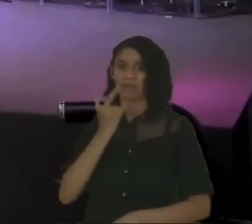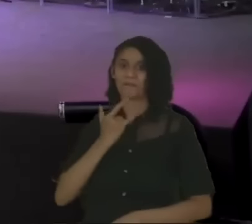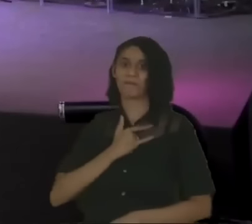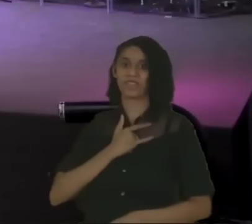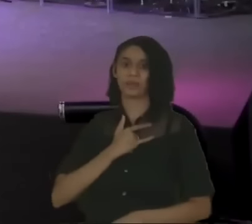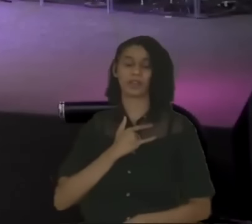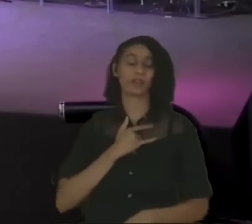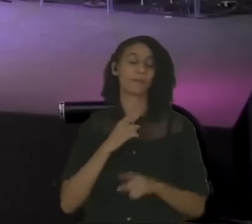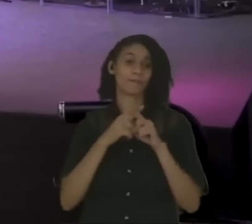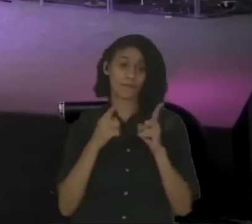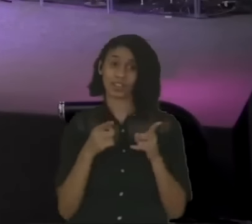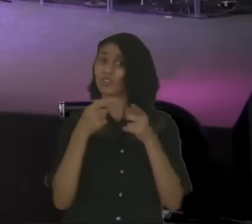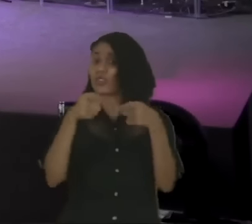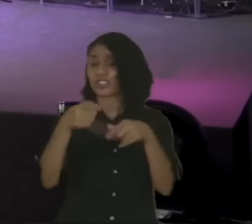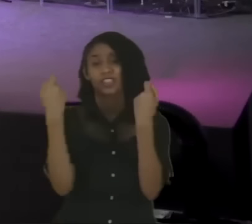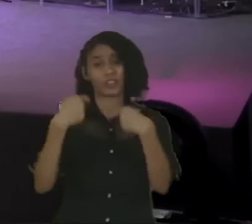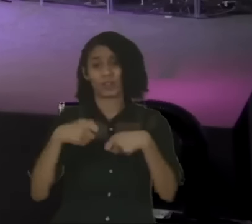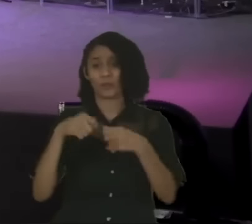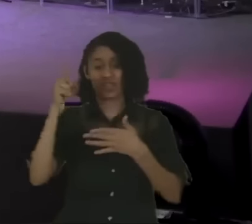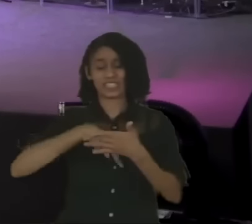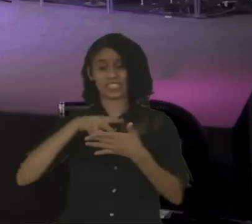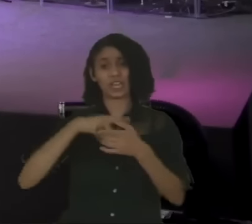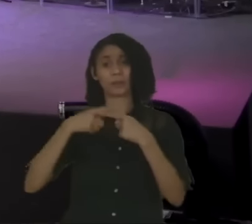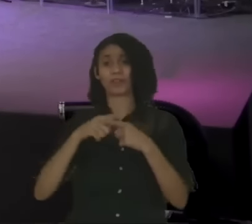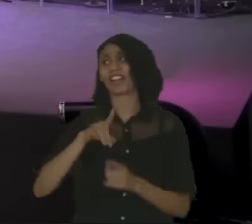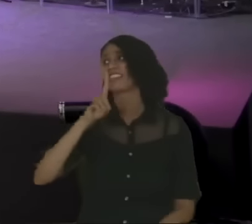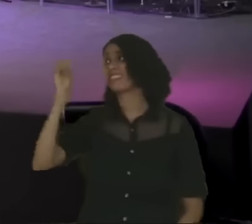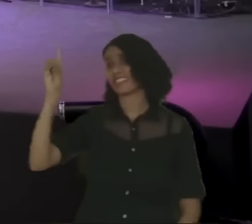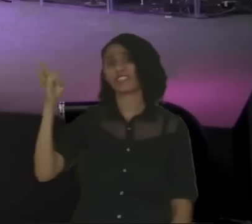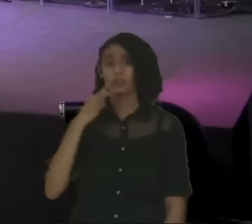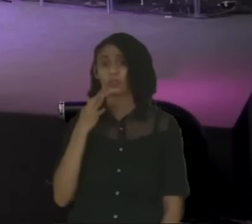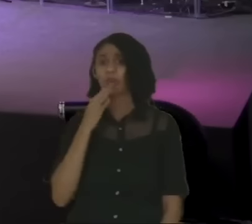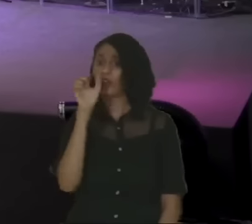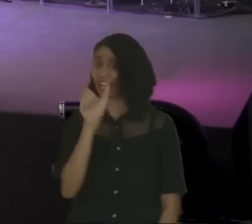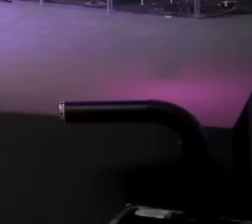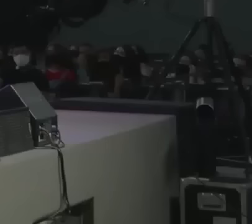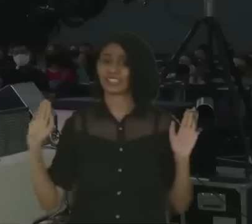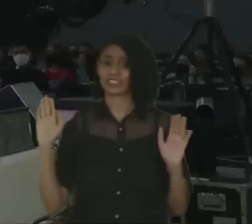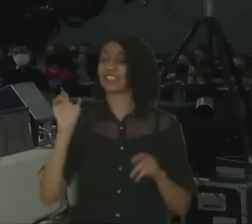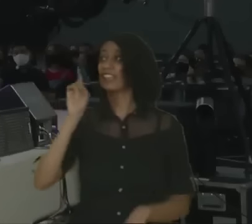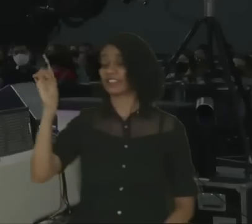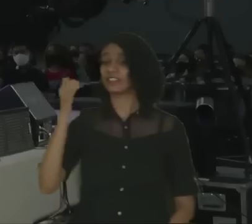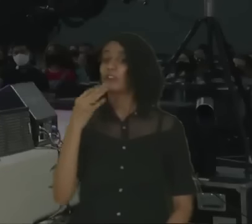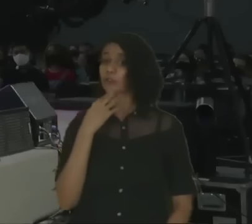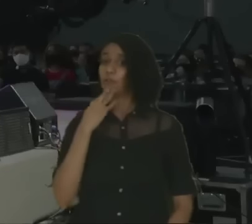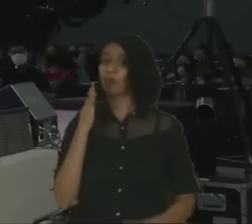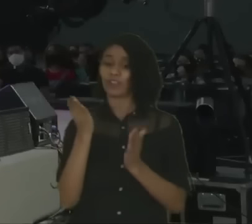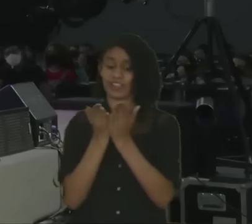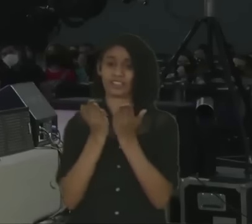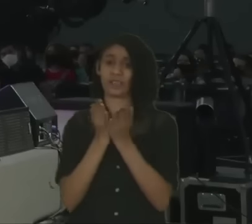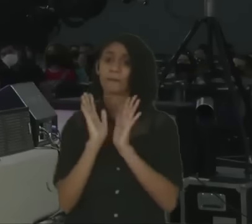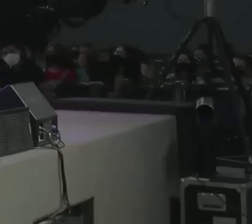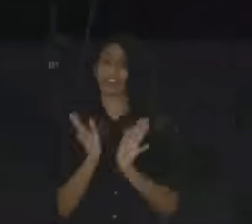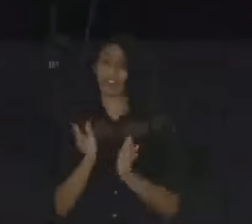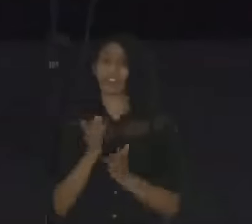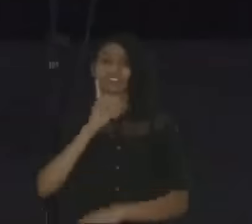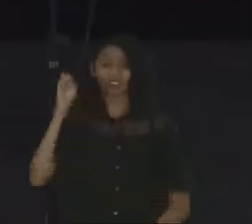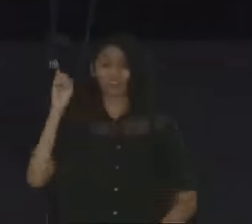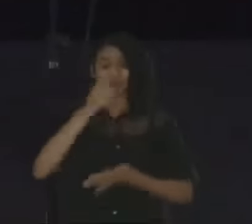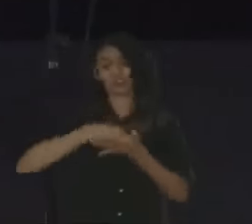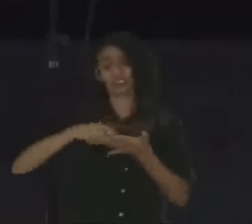para Deus porque ele já conhece a Bíblia tem gente que fica lendo a bíblia para Deus Deus já lhe viu aí Deus hoje eu já sei menino se ele foi eu que